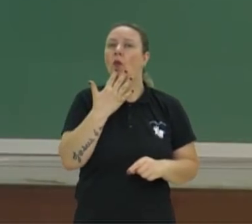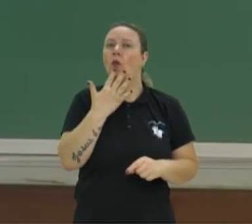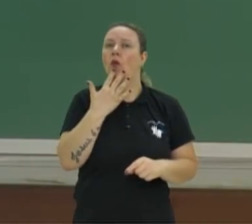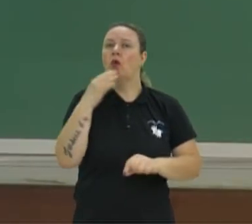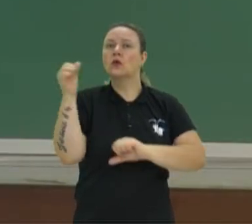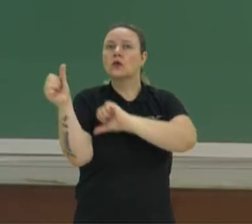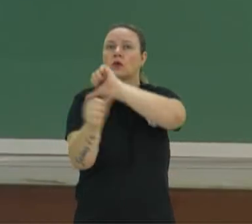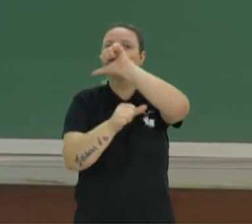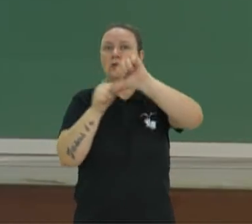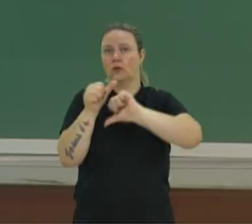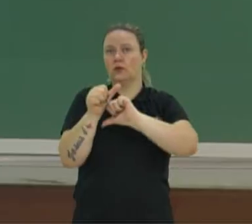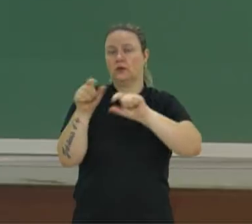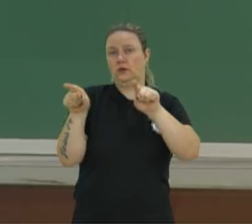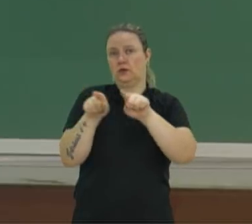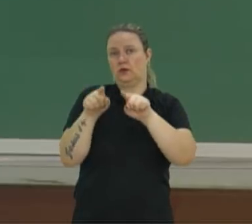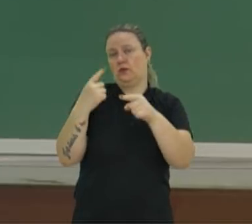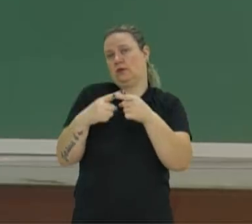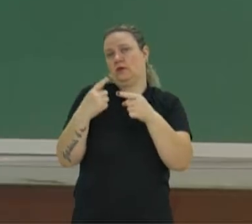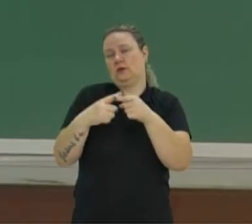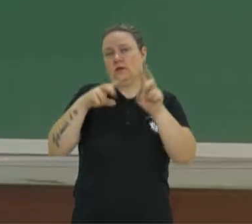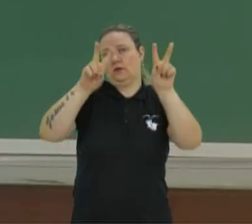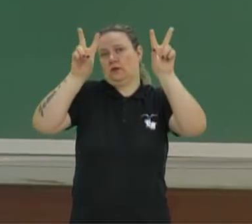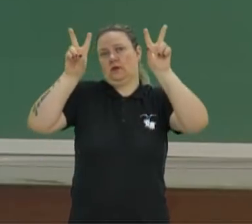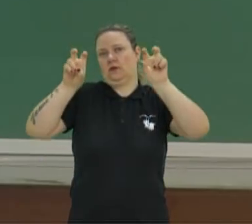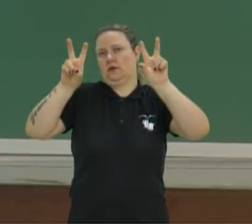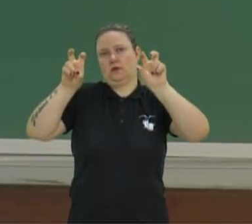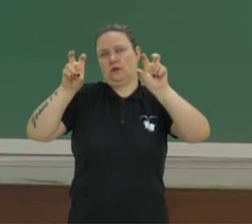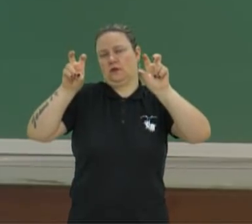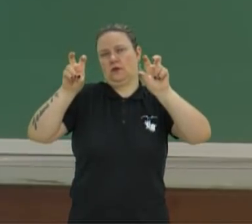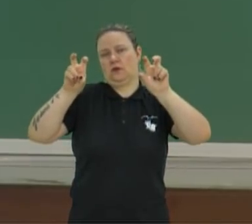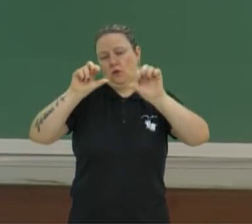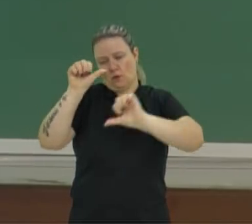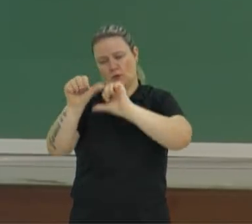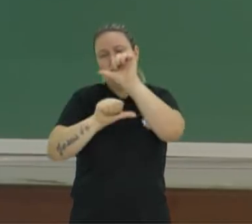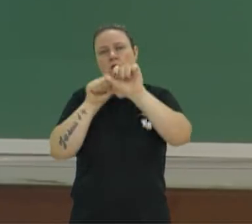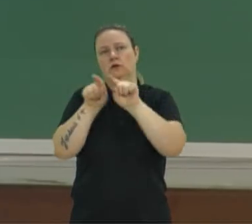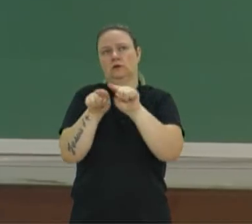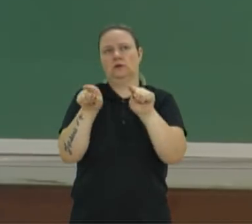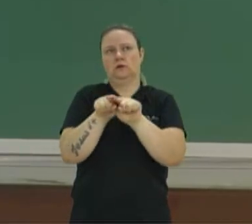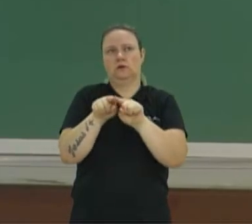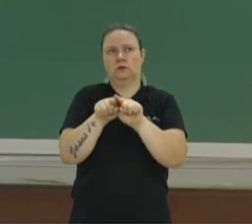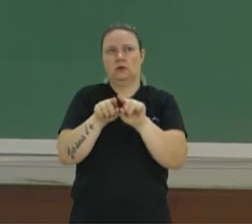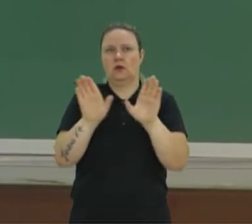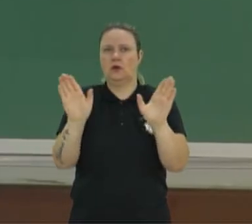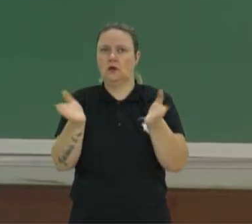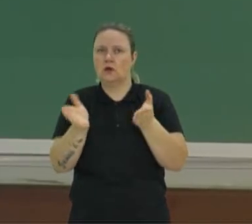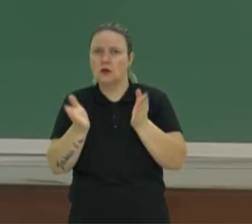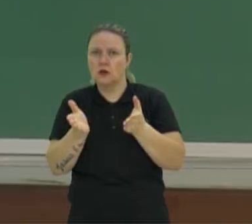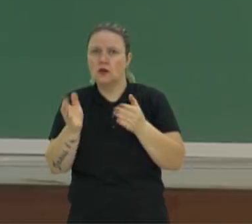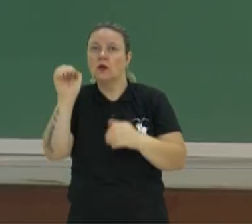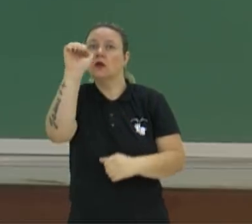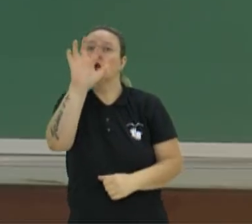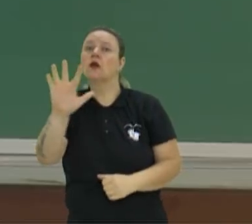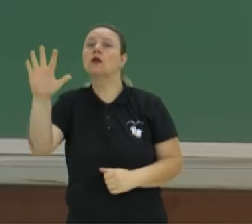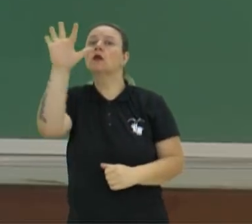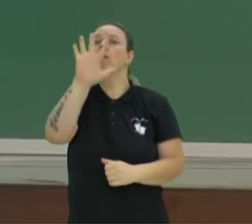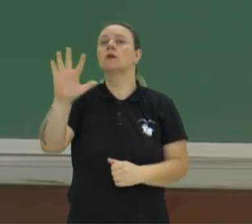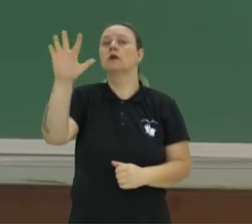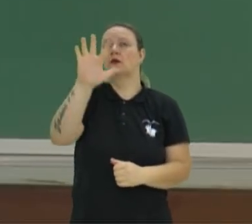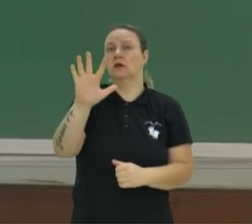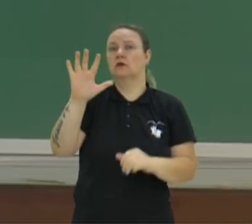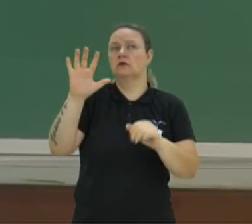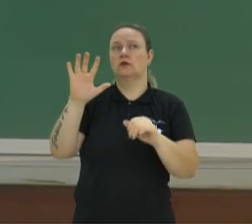também o assunto. Nós temos aqui o ícone e o título ajudando a mostrar isso. Agora o assunto é sobre as imagens, como deve